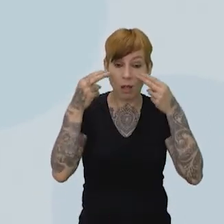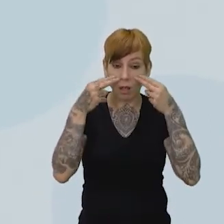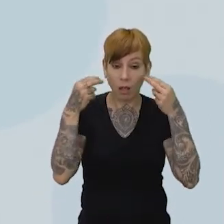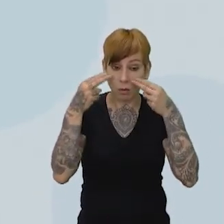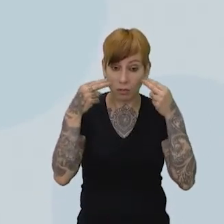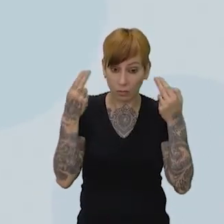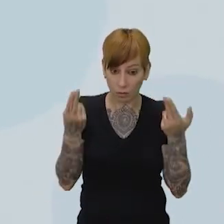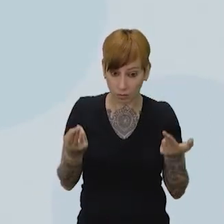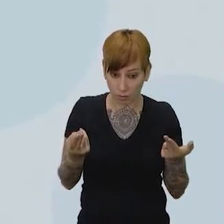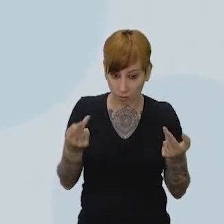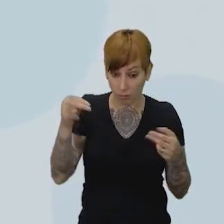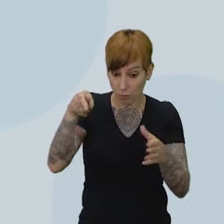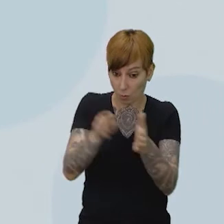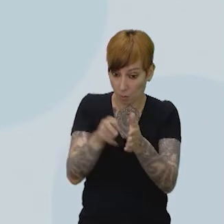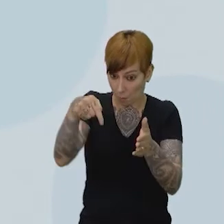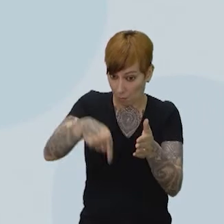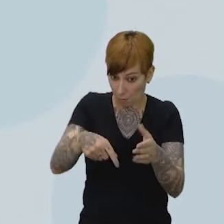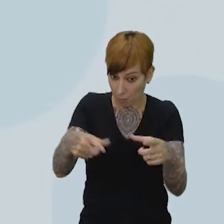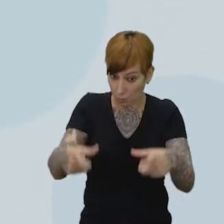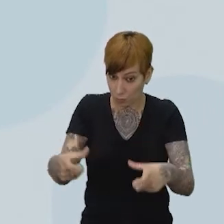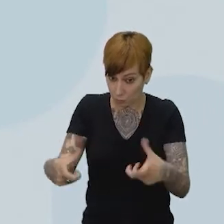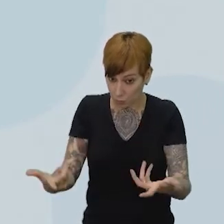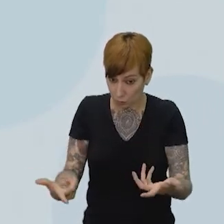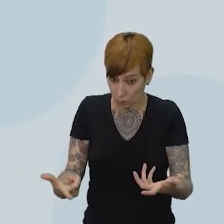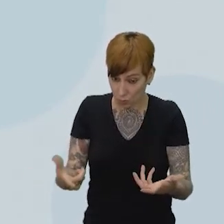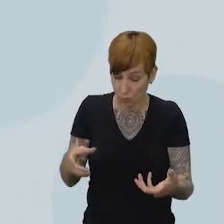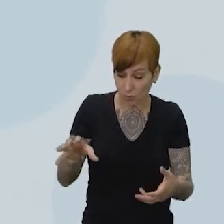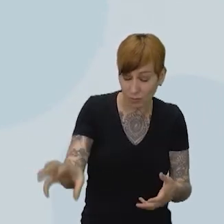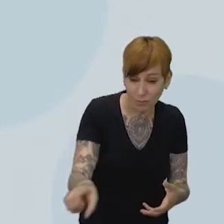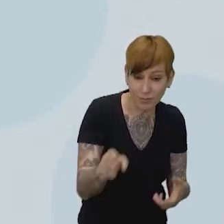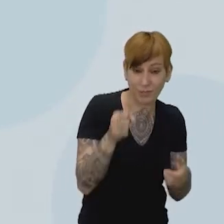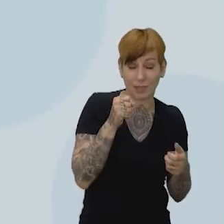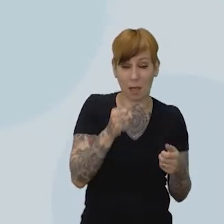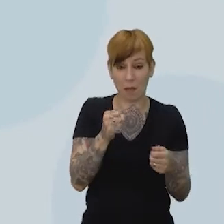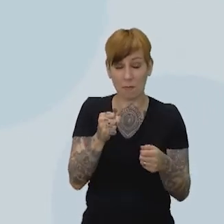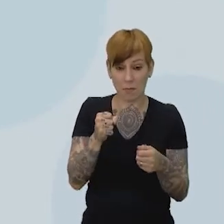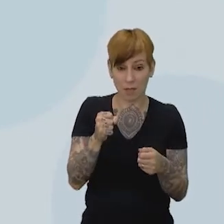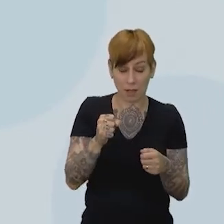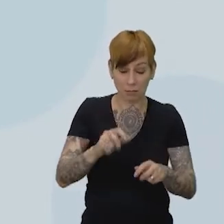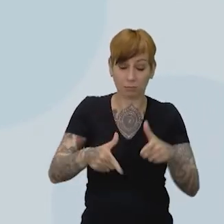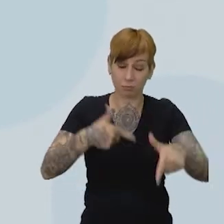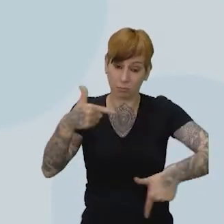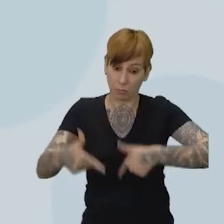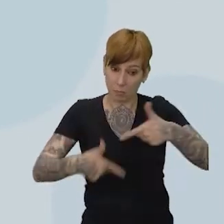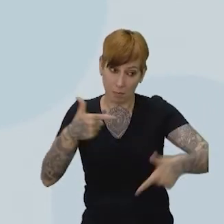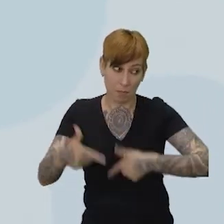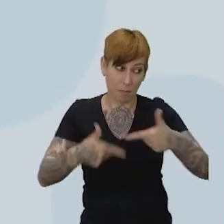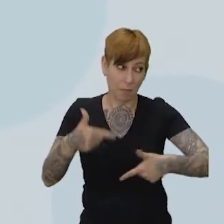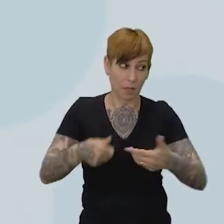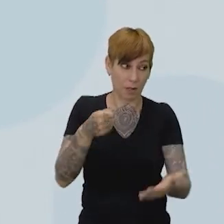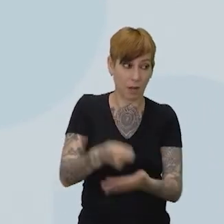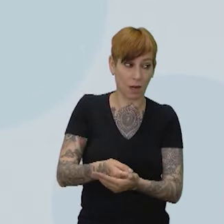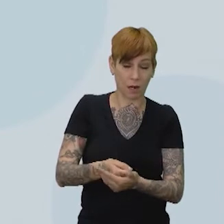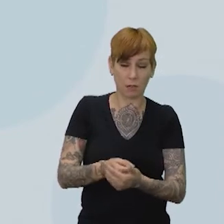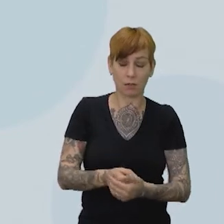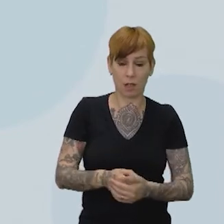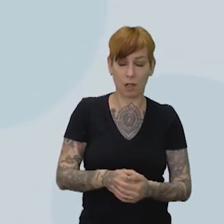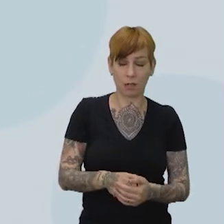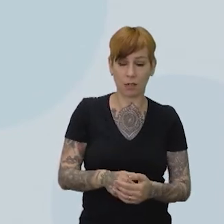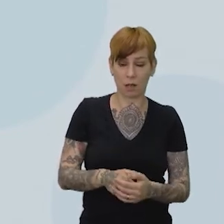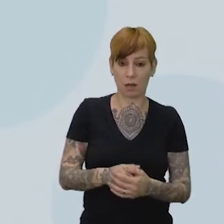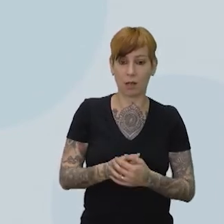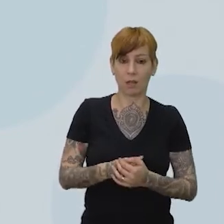forma extremamente violenta para gerar riqueza através do trabalho obrigatório. E tudo